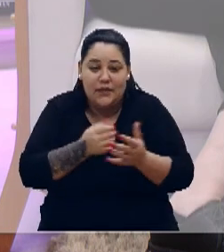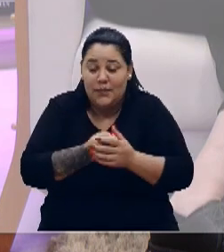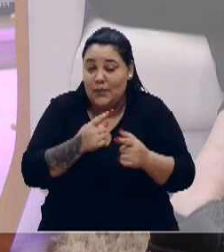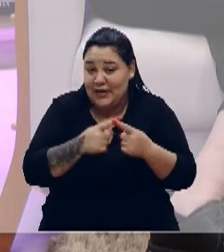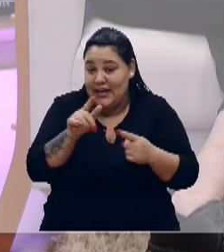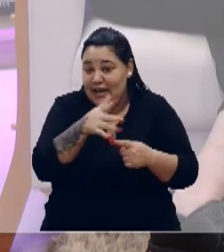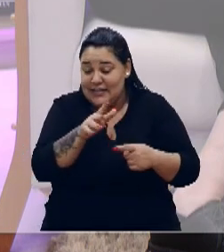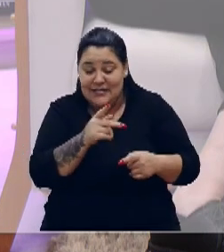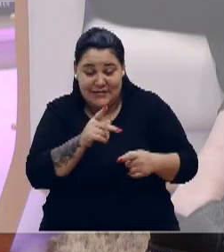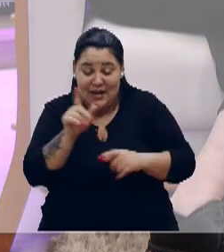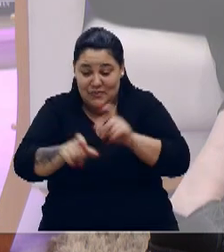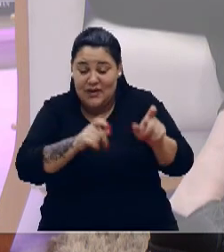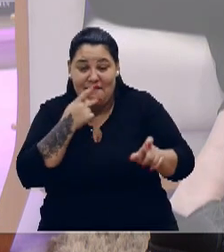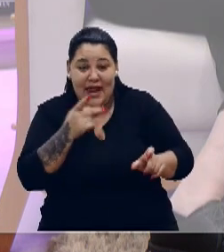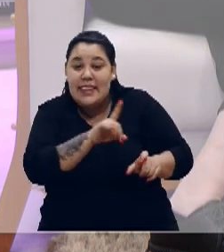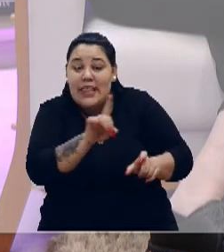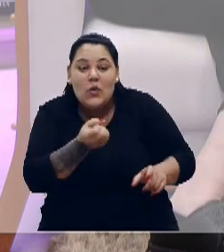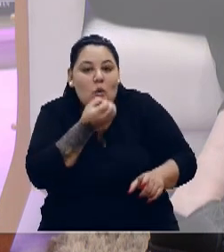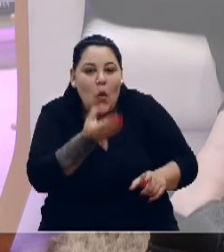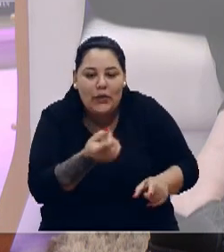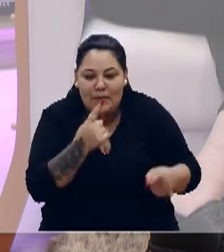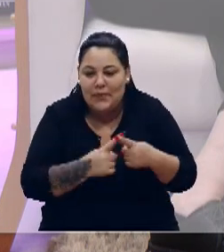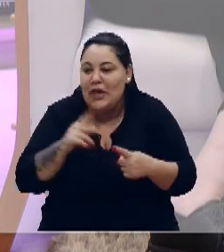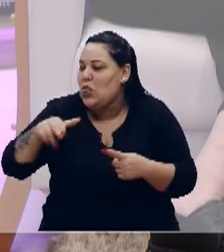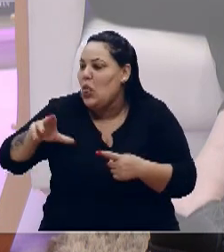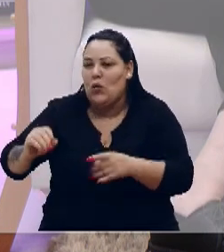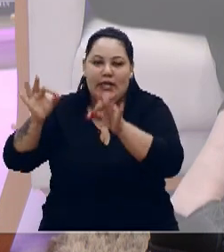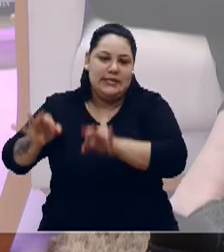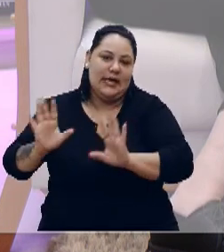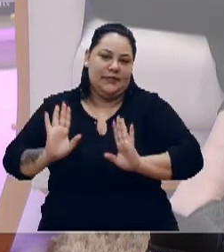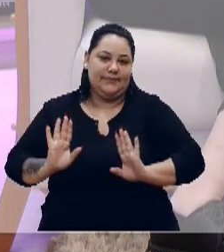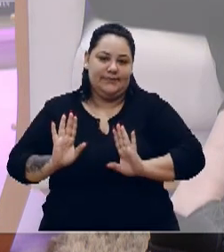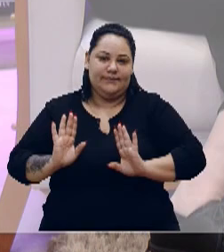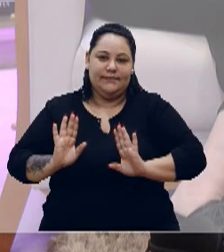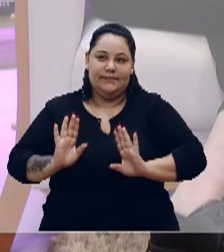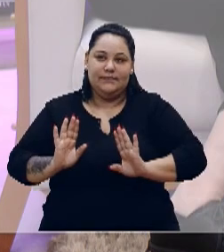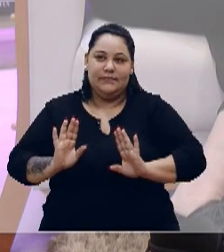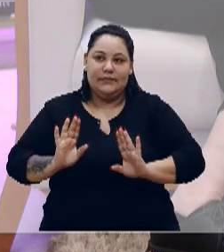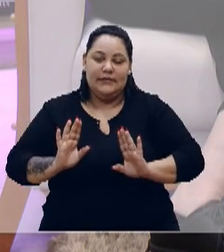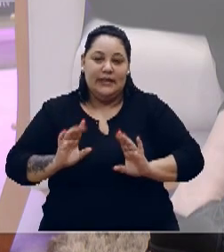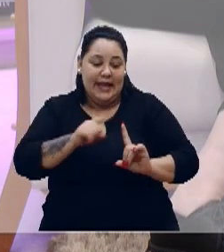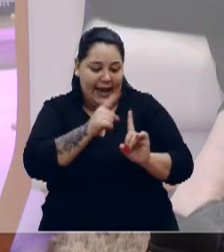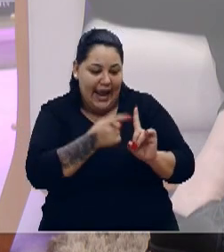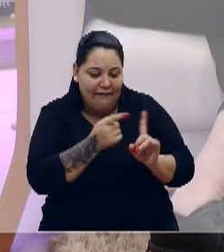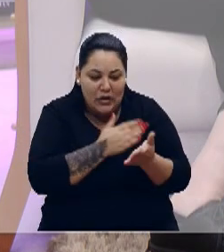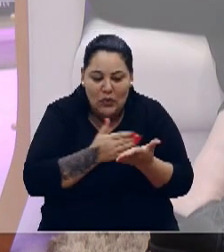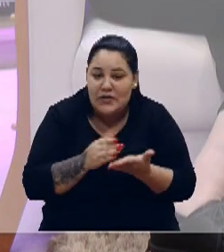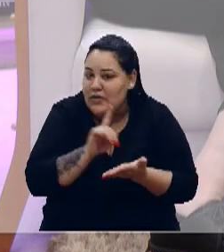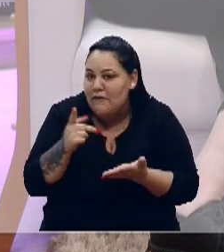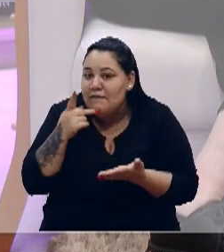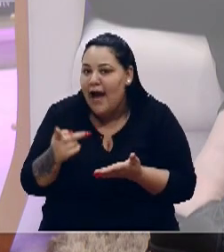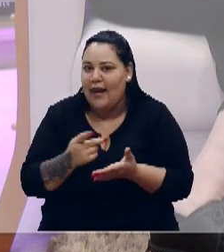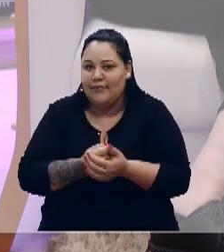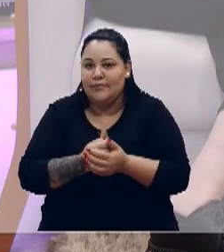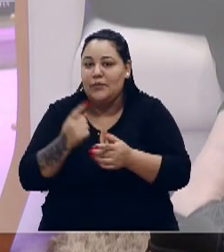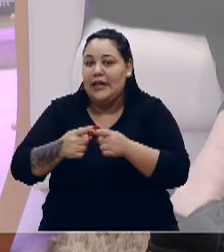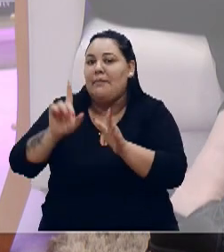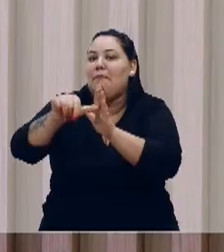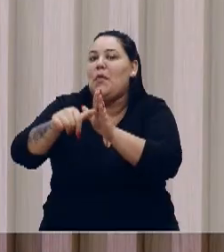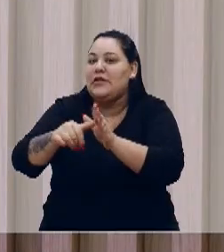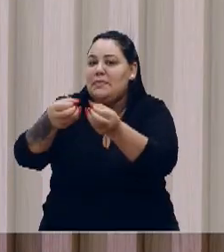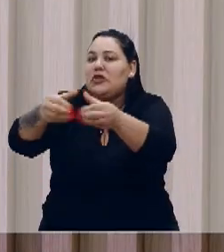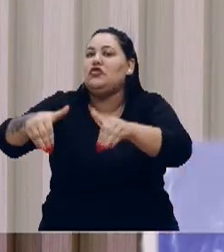vai dar certo? Quantas vezes? Não pode falar que tá grávida no início porque não vai que não dá certo. Ai, foi porque tu contou